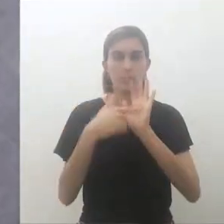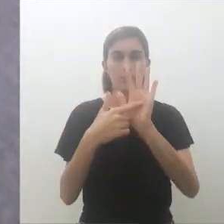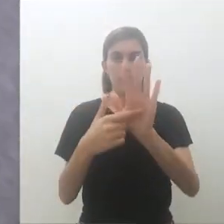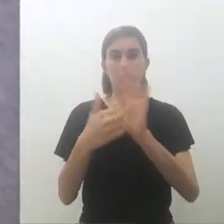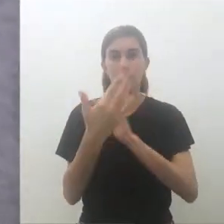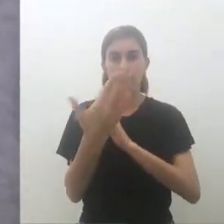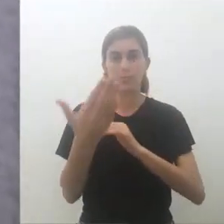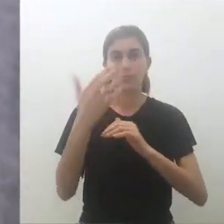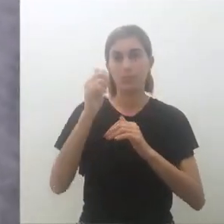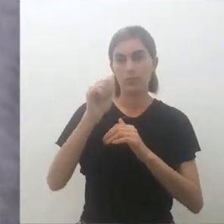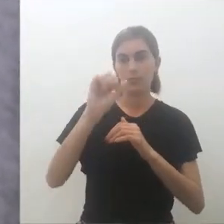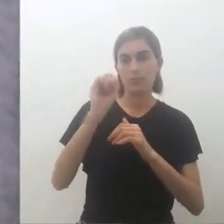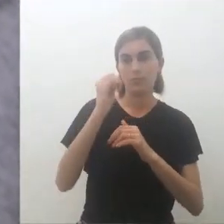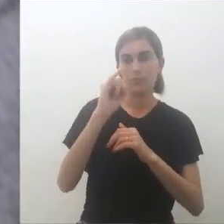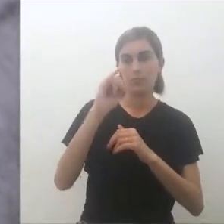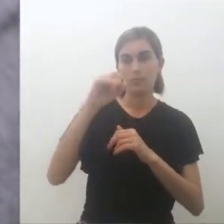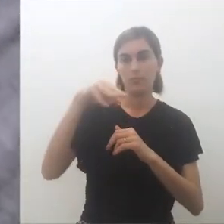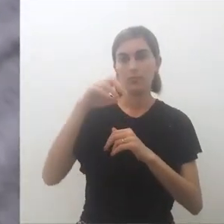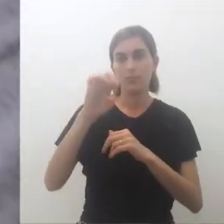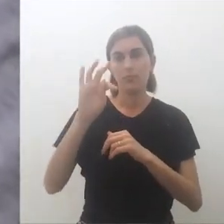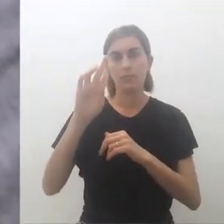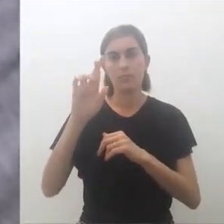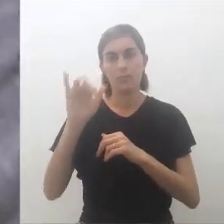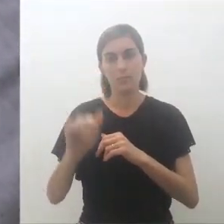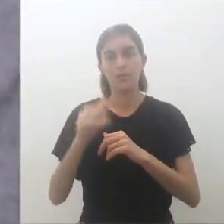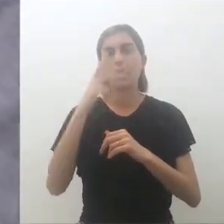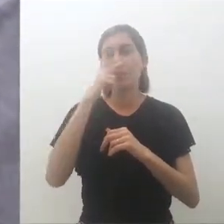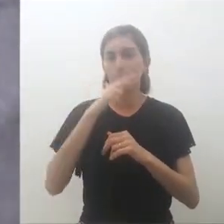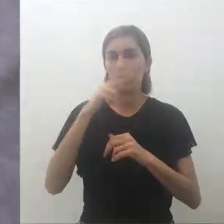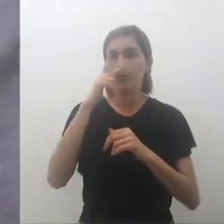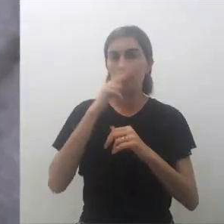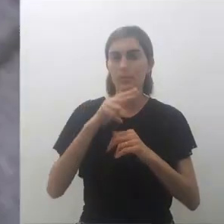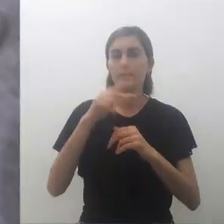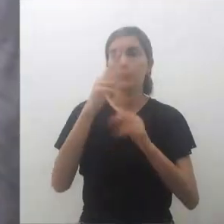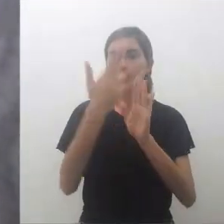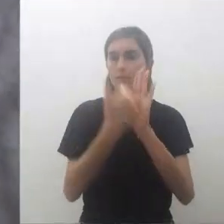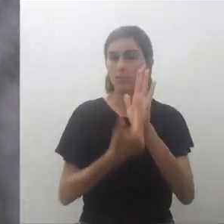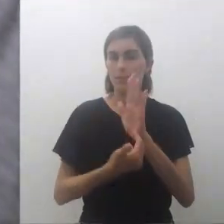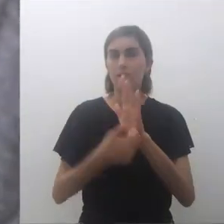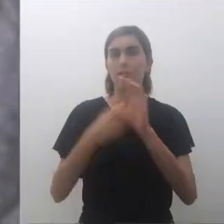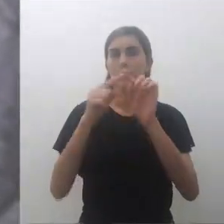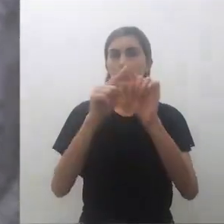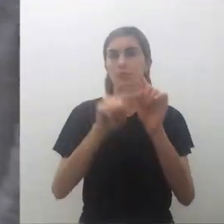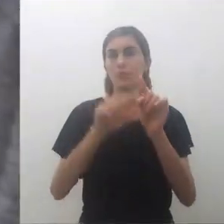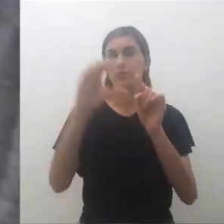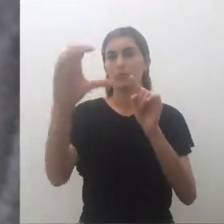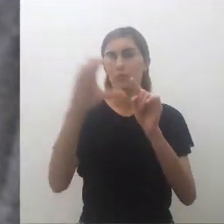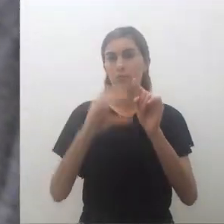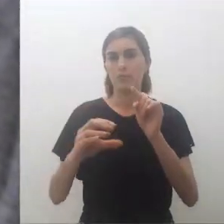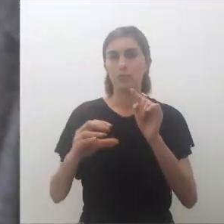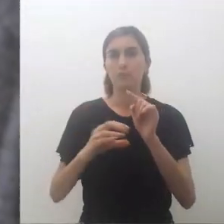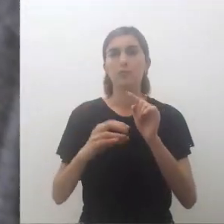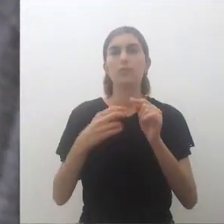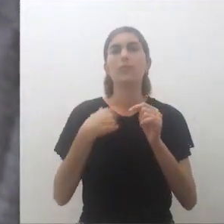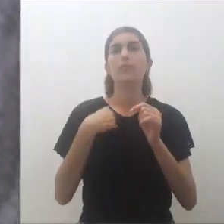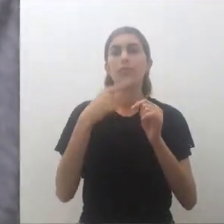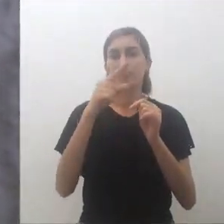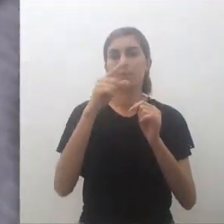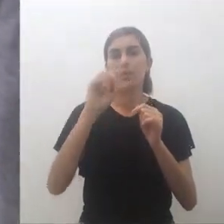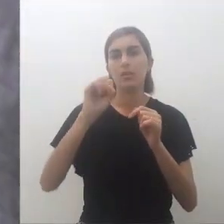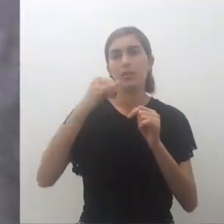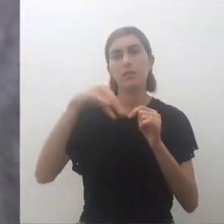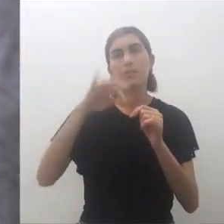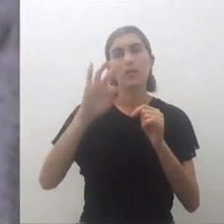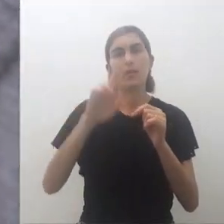A assimetria devido à repetição da composição. Aí ele é estático e